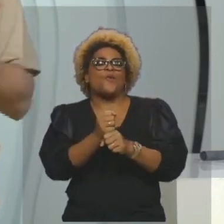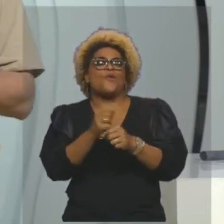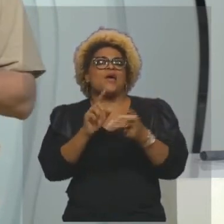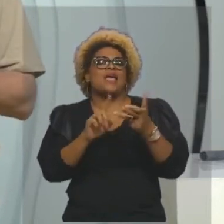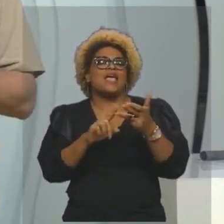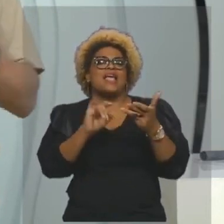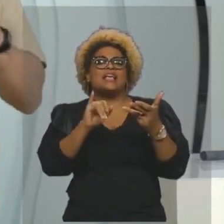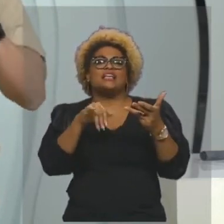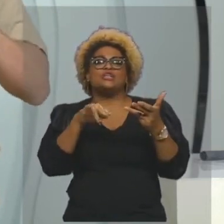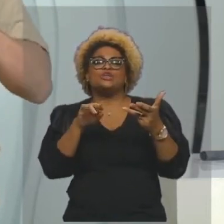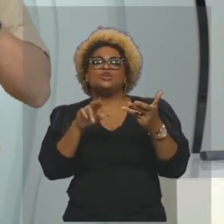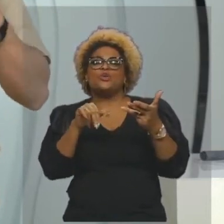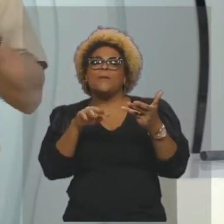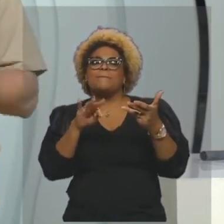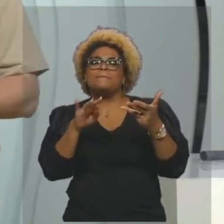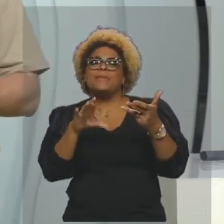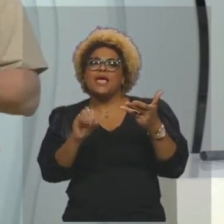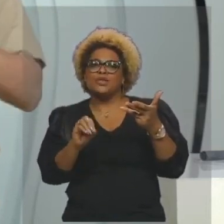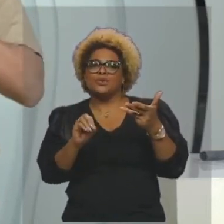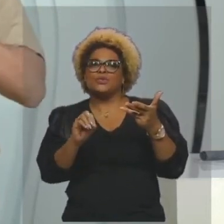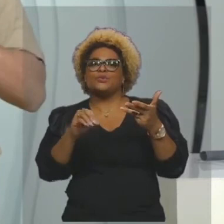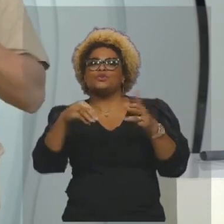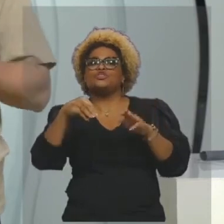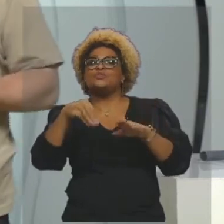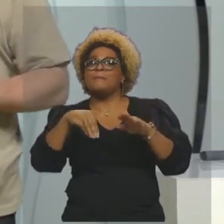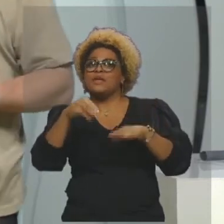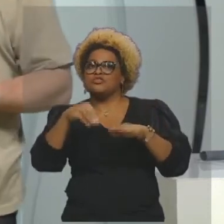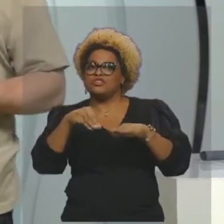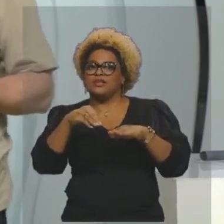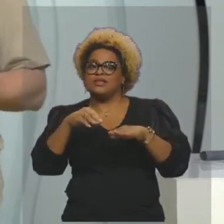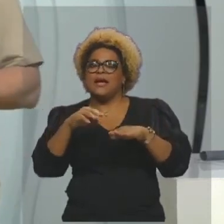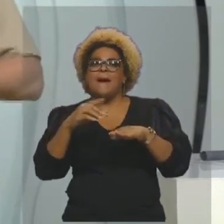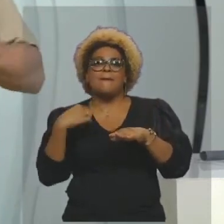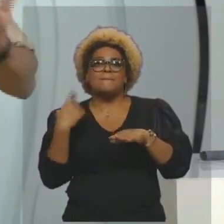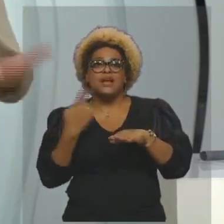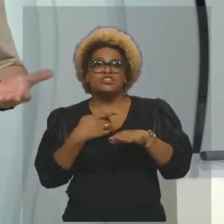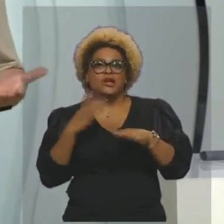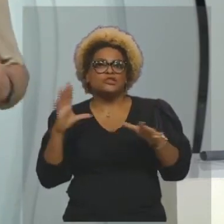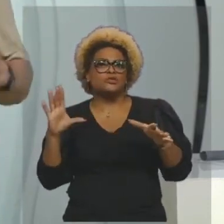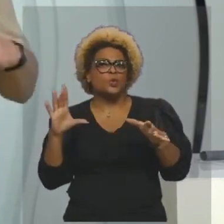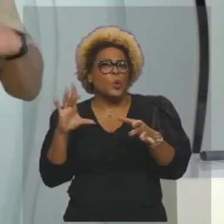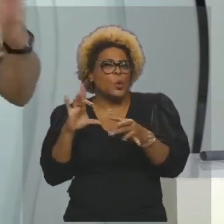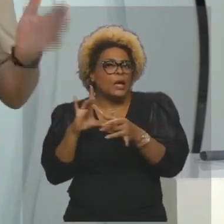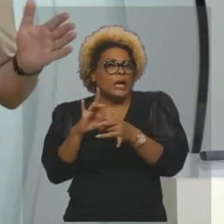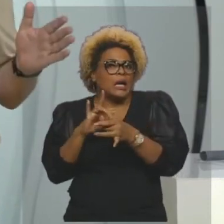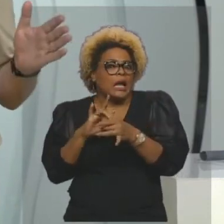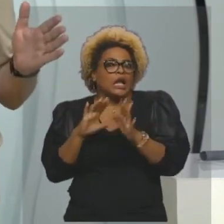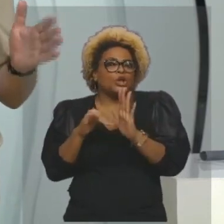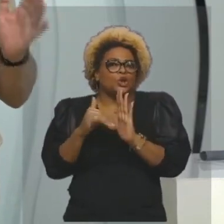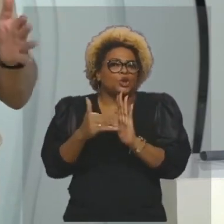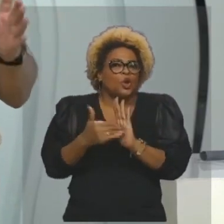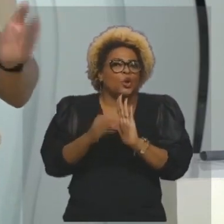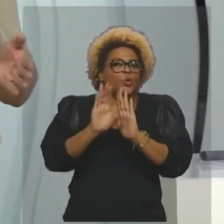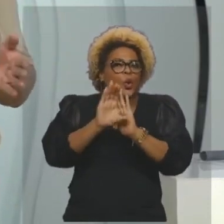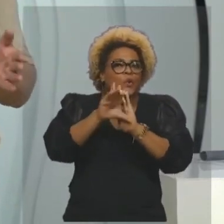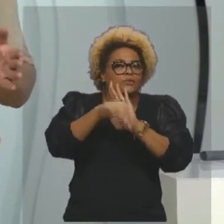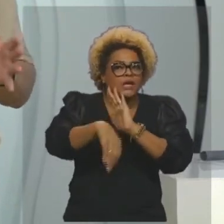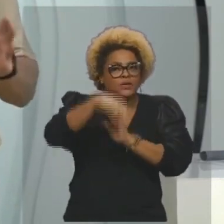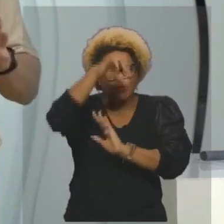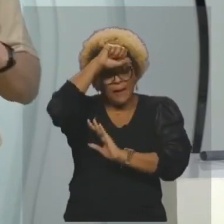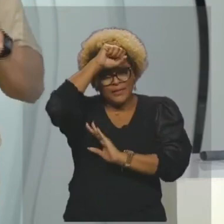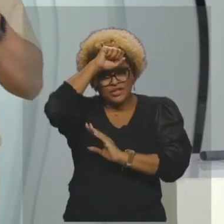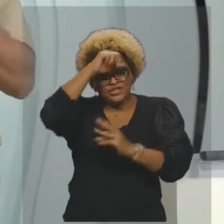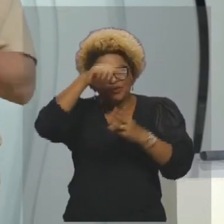gente fazer um fechamento, a gente amarrar todas as ideias que a gente discutiu nessas 3 aulas do ciclo 3,